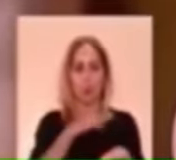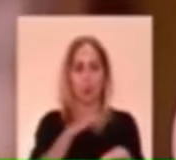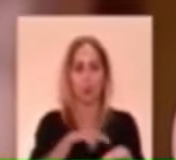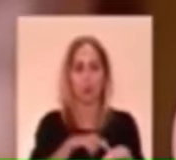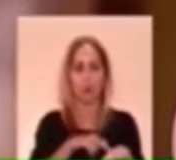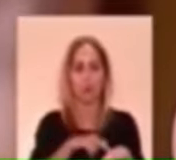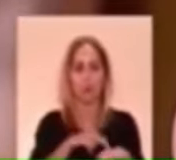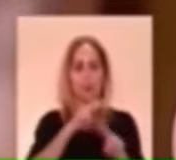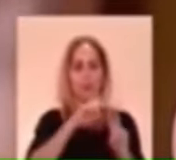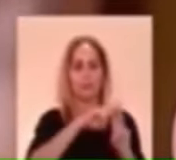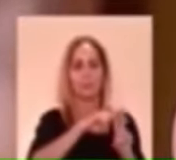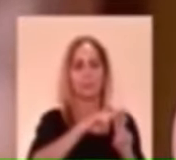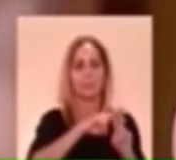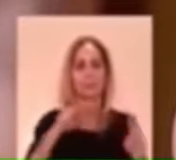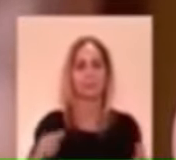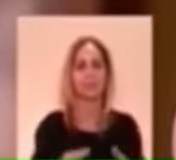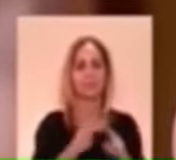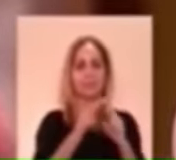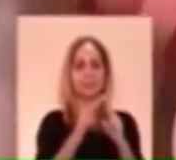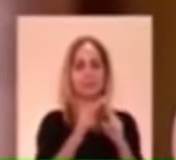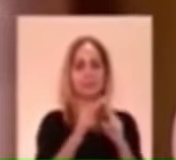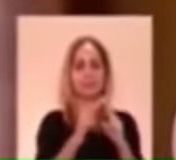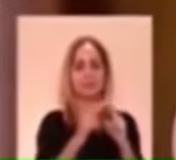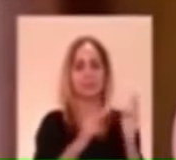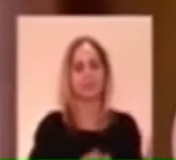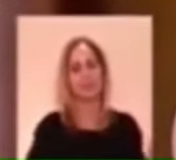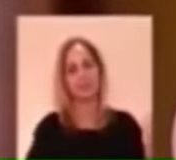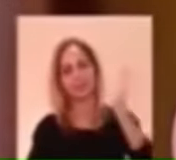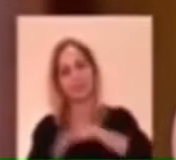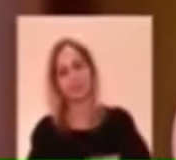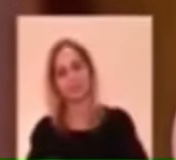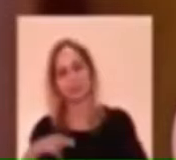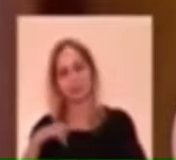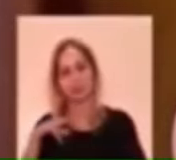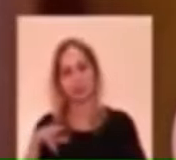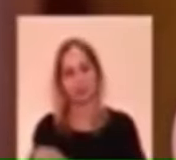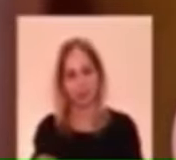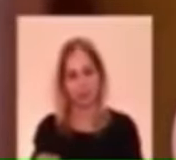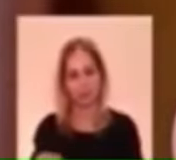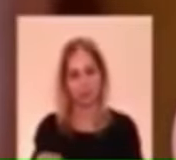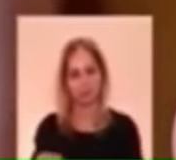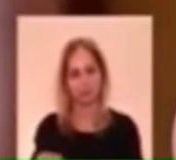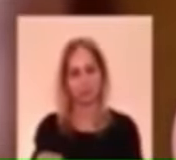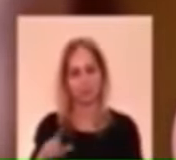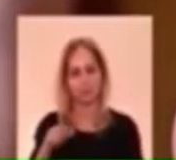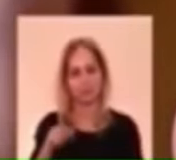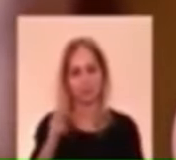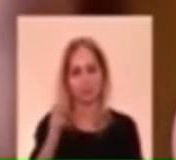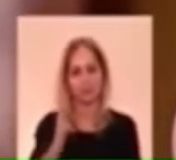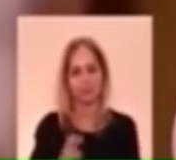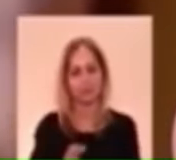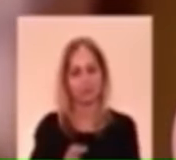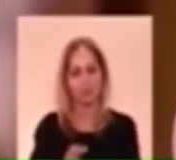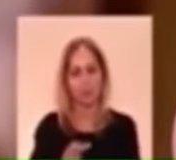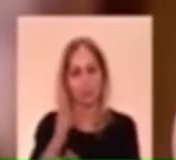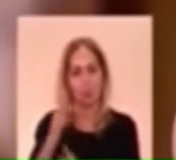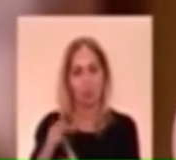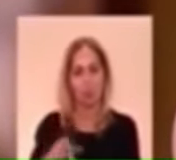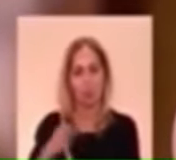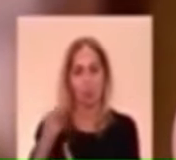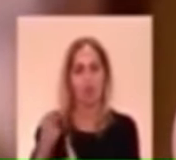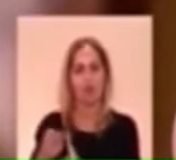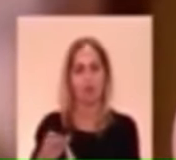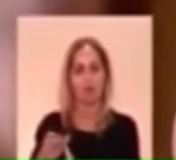desburocratizar esse processo é verdade muito bem o mais mediático o mais importante caso da Justiça Portuguesa dos últimos anos Começou já a